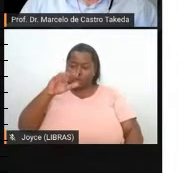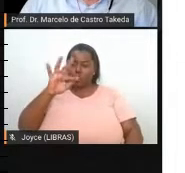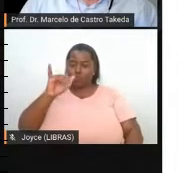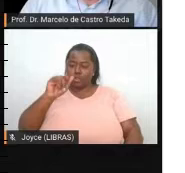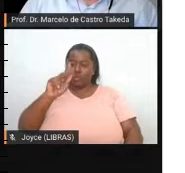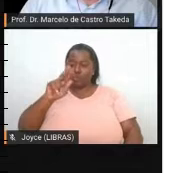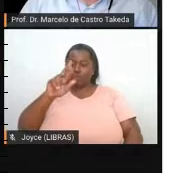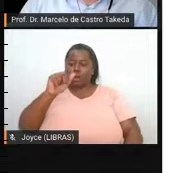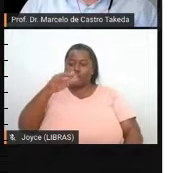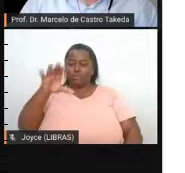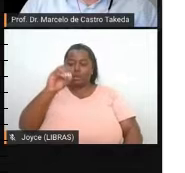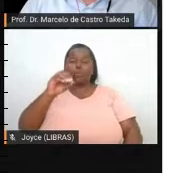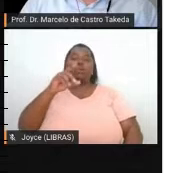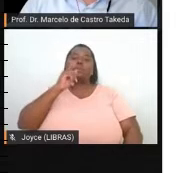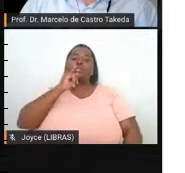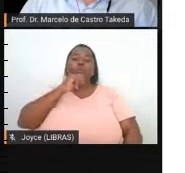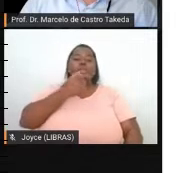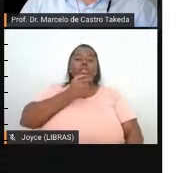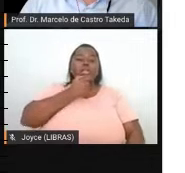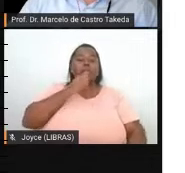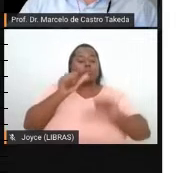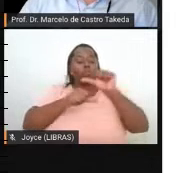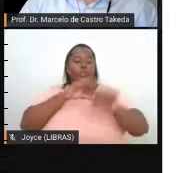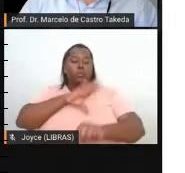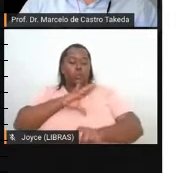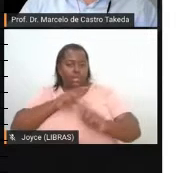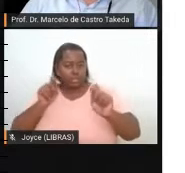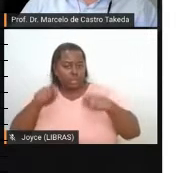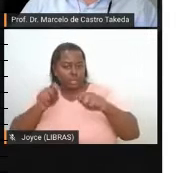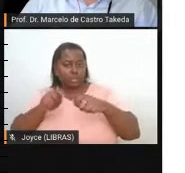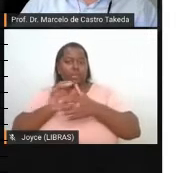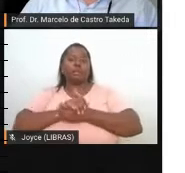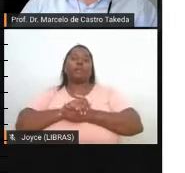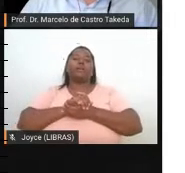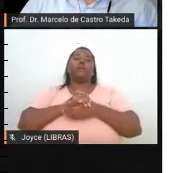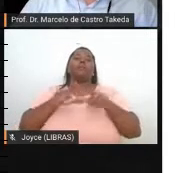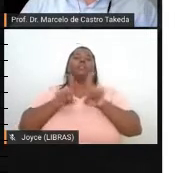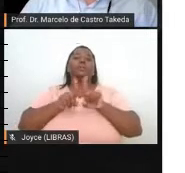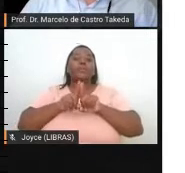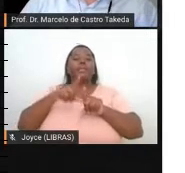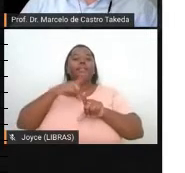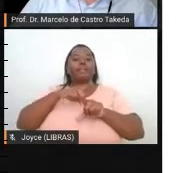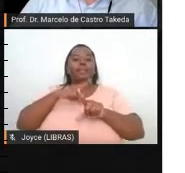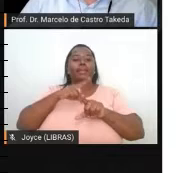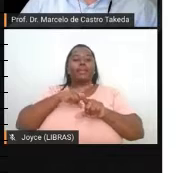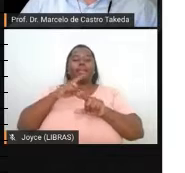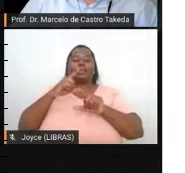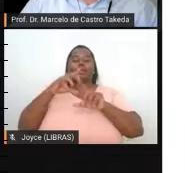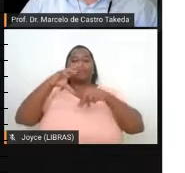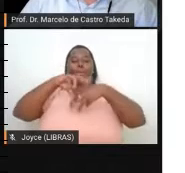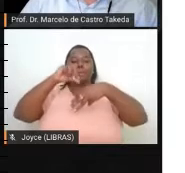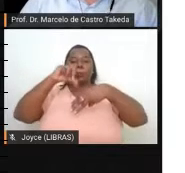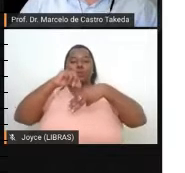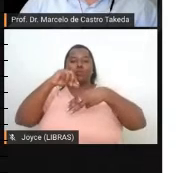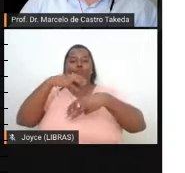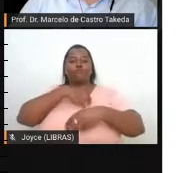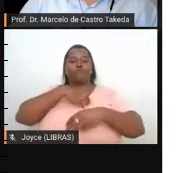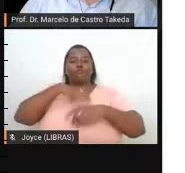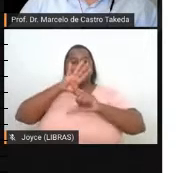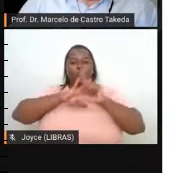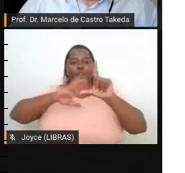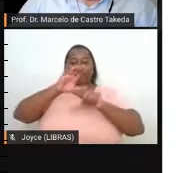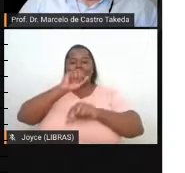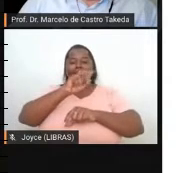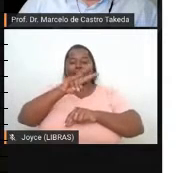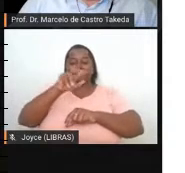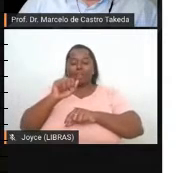forma de apresentação, a gente recebe o Moodle nesse formato de abas, que eu gosto bastante, mas não gosto desse. Quer